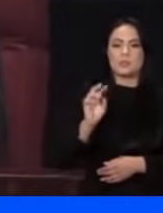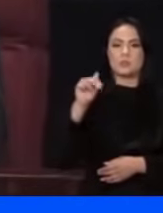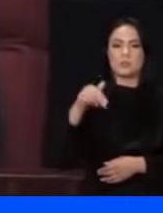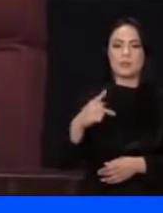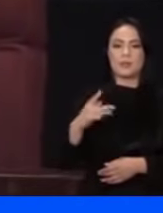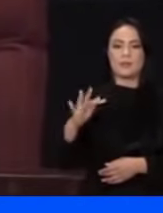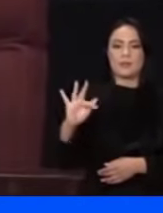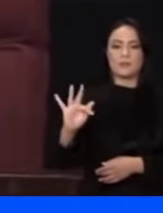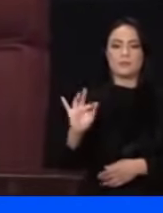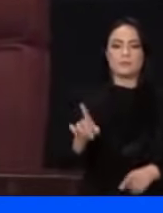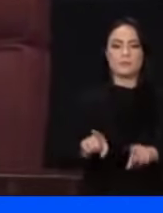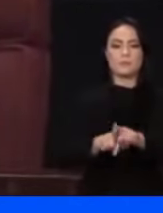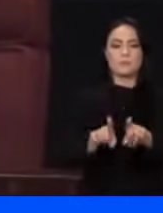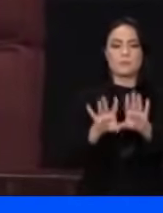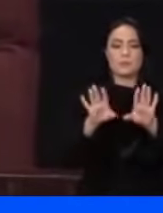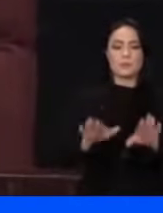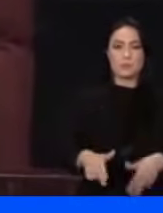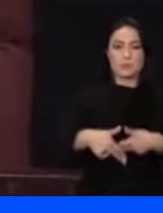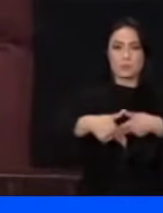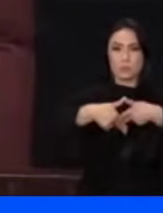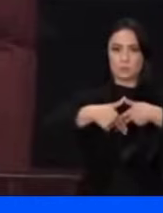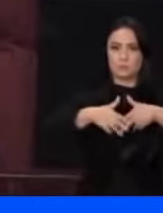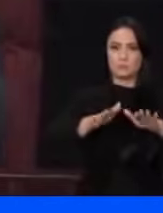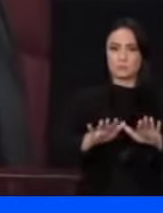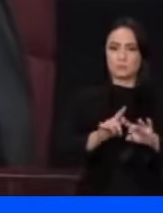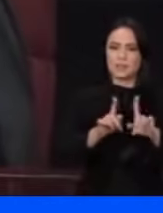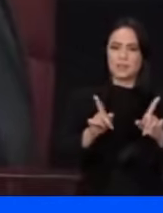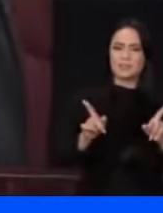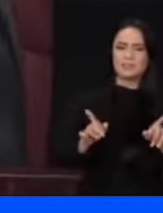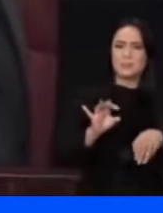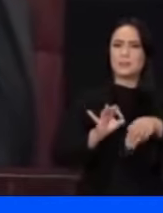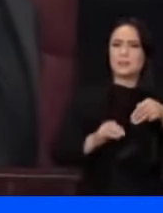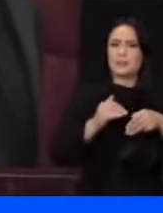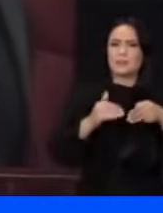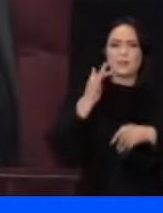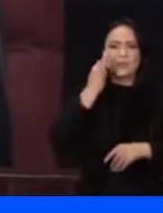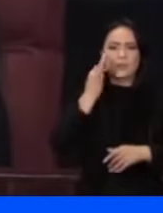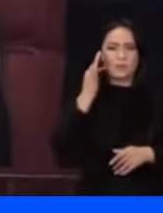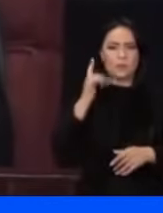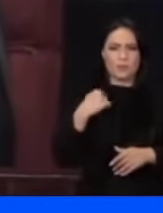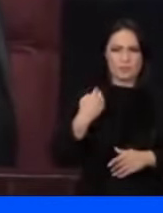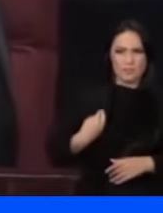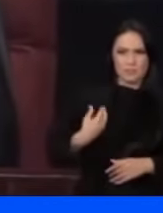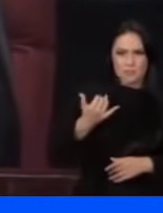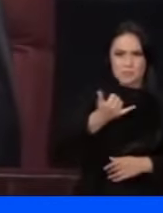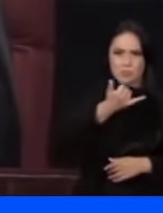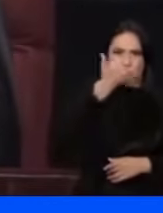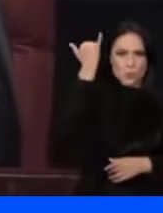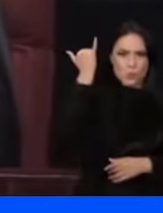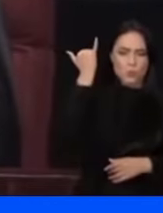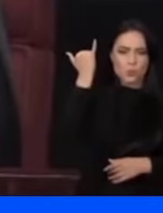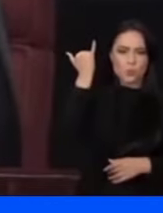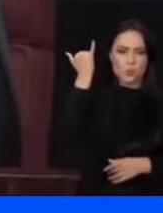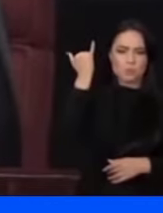mais contundente nas Forças Armadas. Nós, ministro Flávio, nós chegamos a viver um absurdo